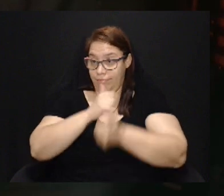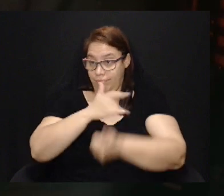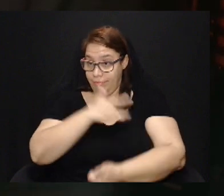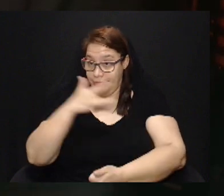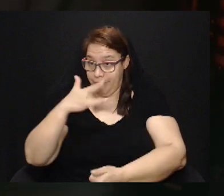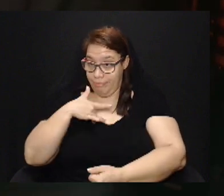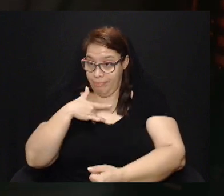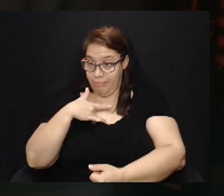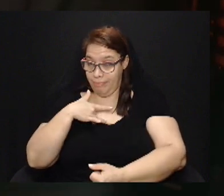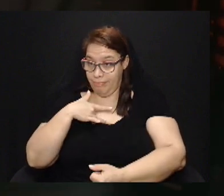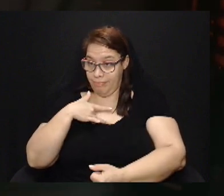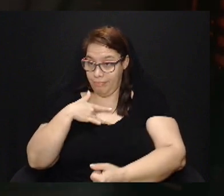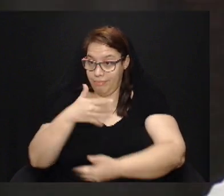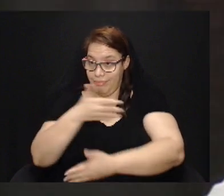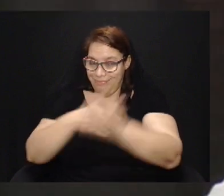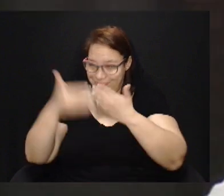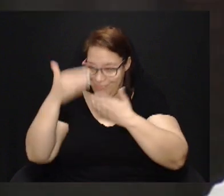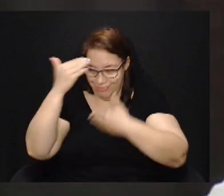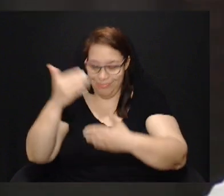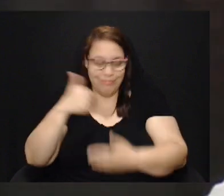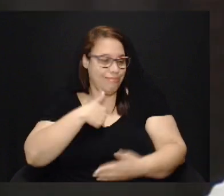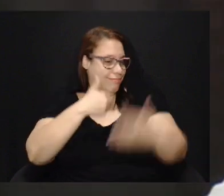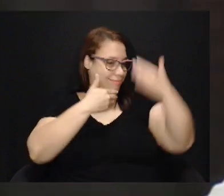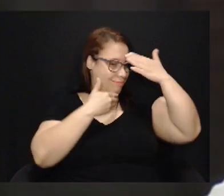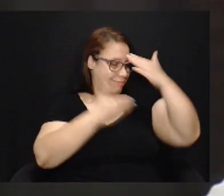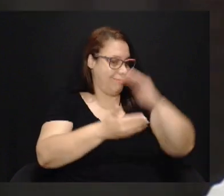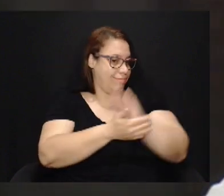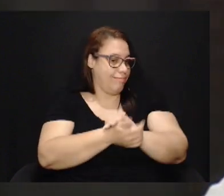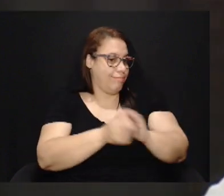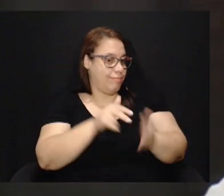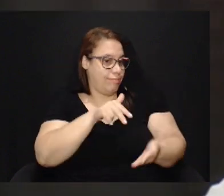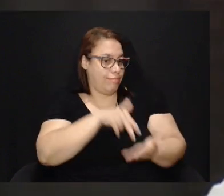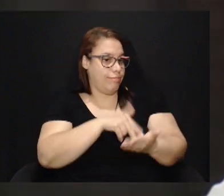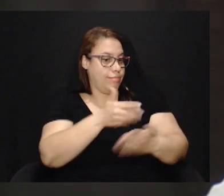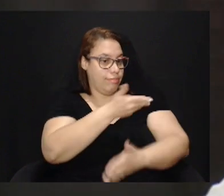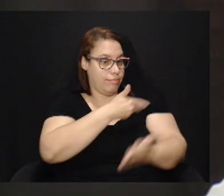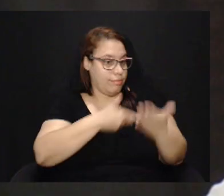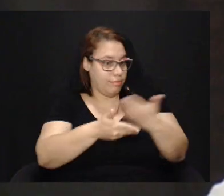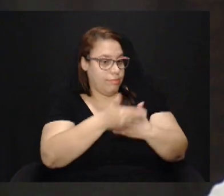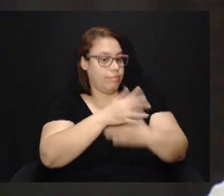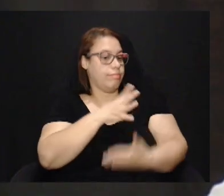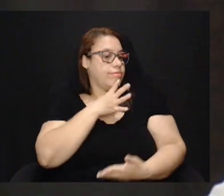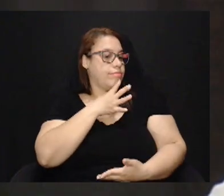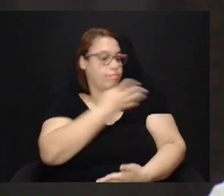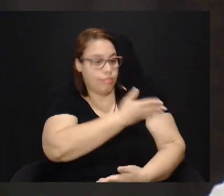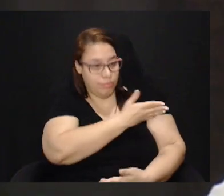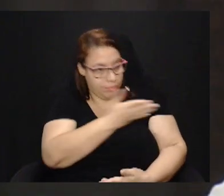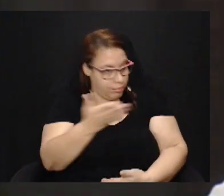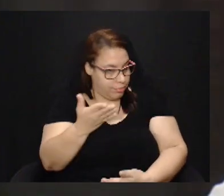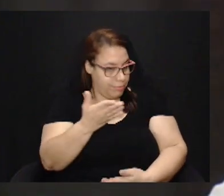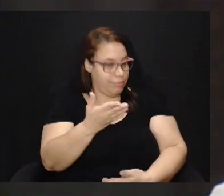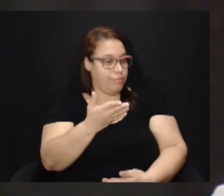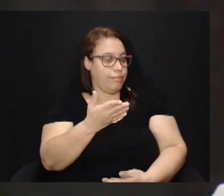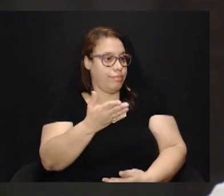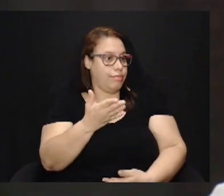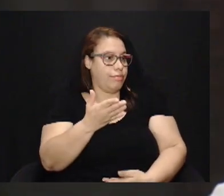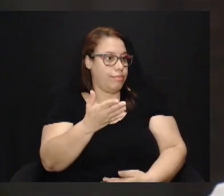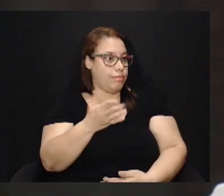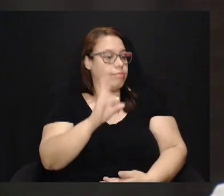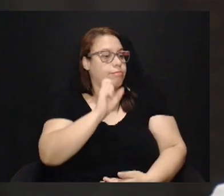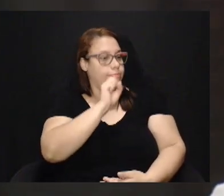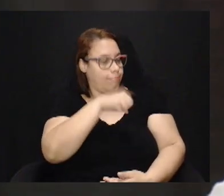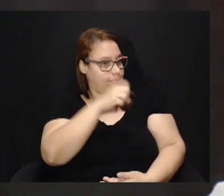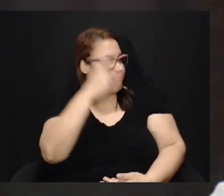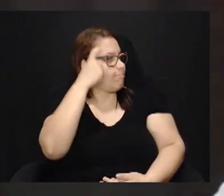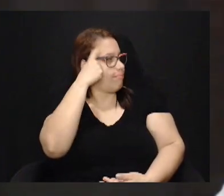pela sua participação. Eu que agradeço estar aqui, poder compartilhar um pouquinho de conhecimento com todos. Sim, vamos pensar que